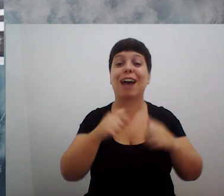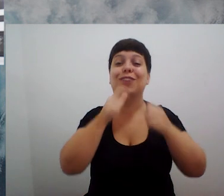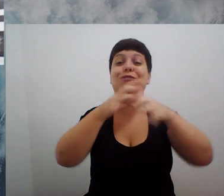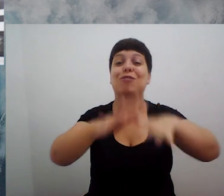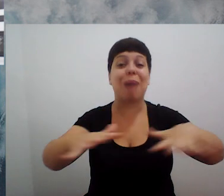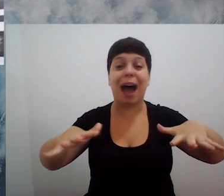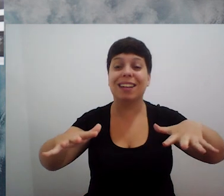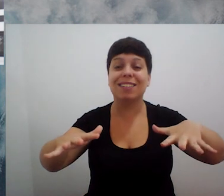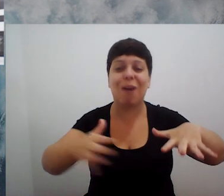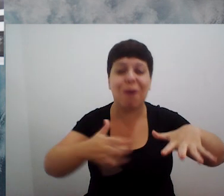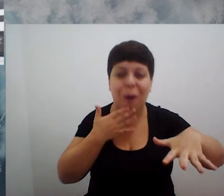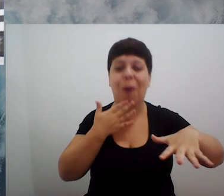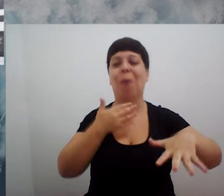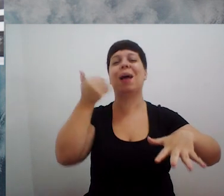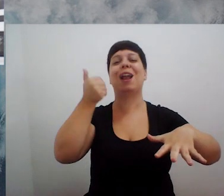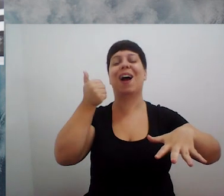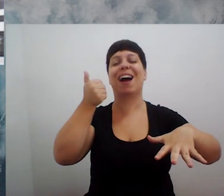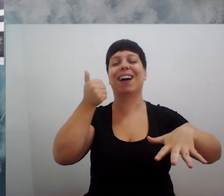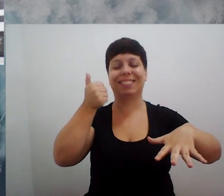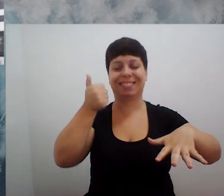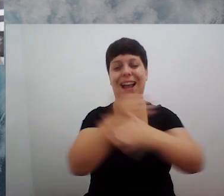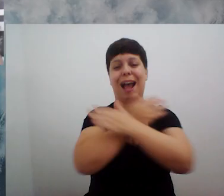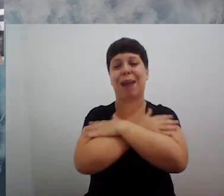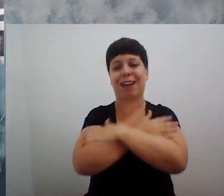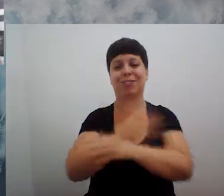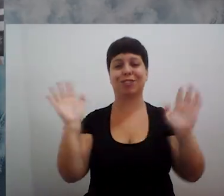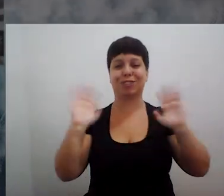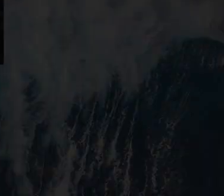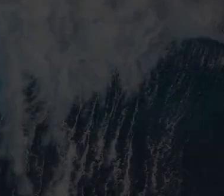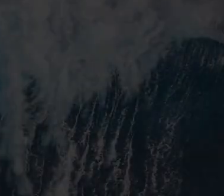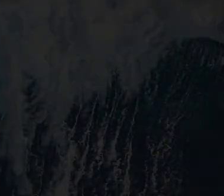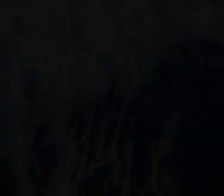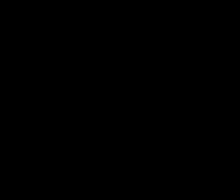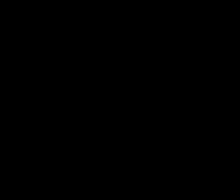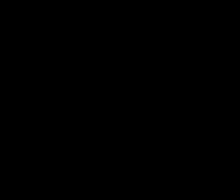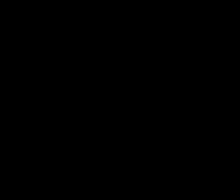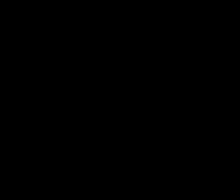menos que dos mares o melhor. Um grande abraço e até a próxima.